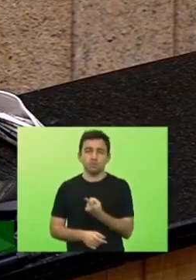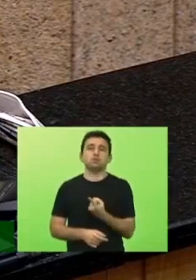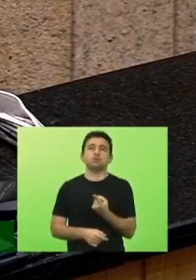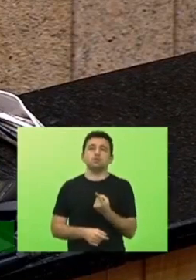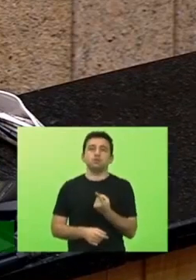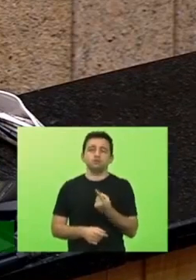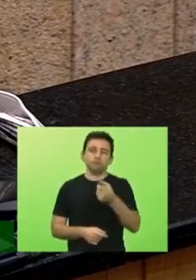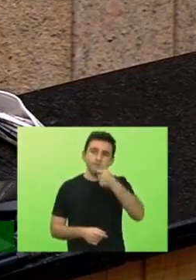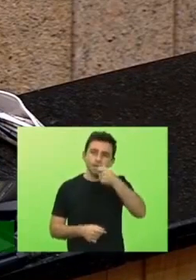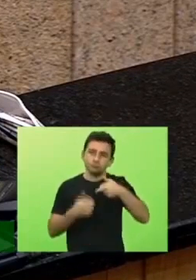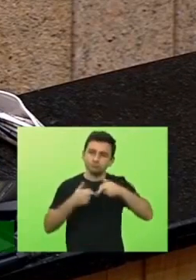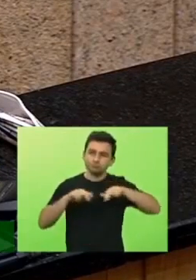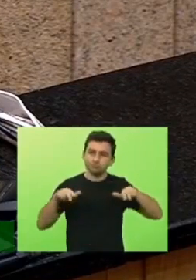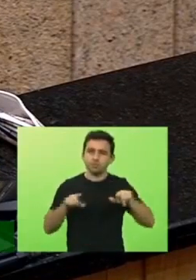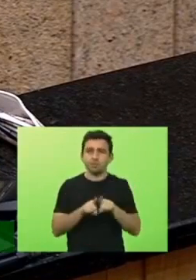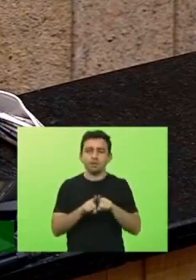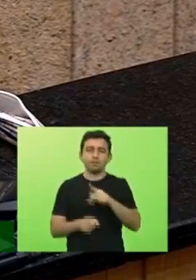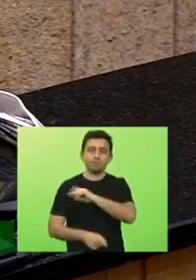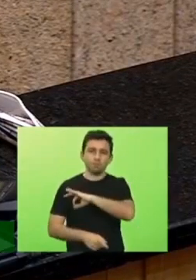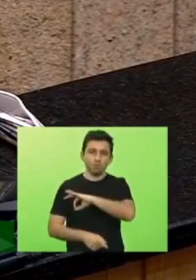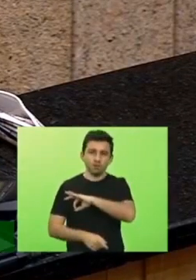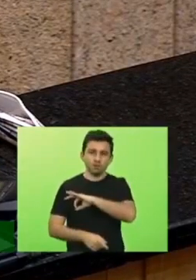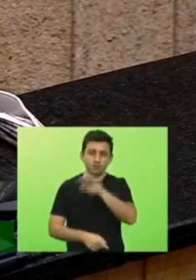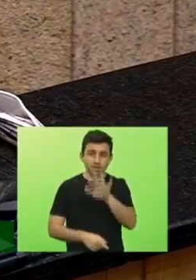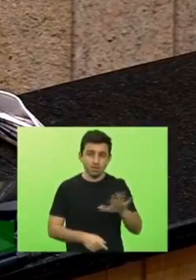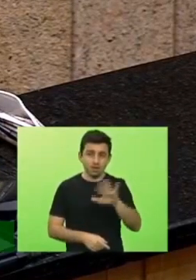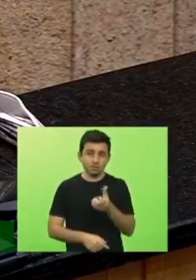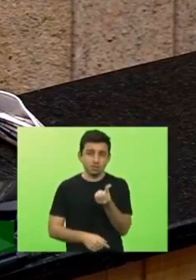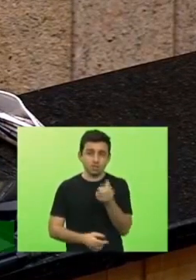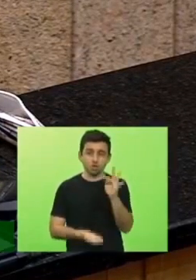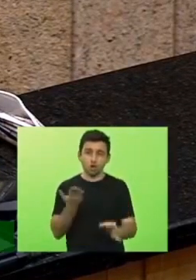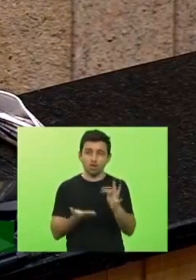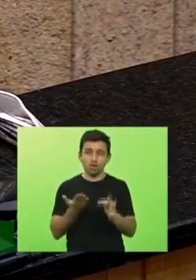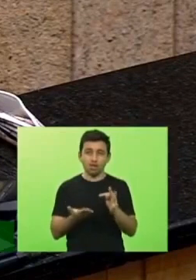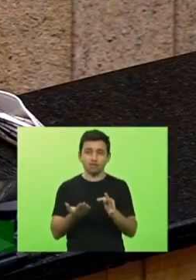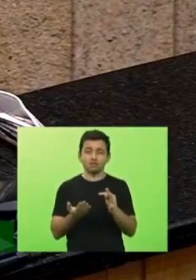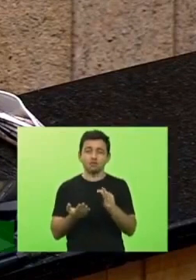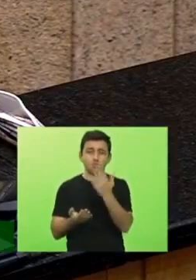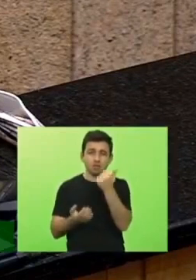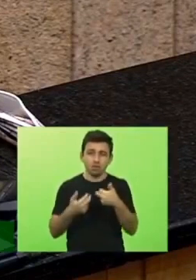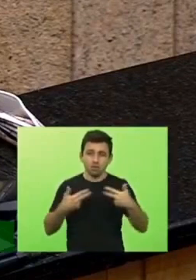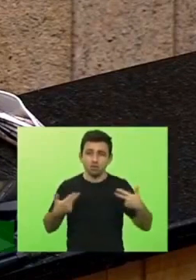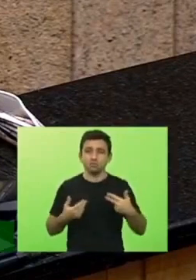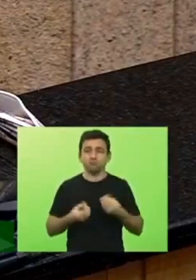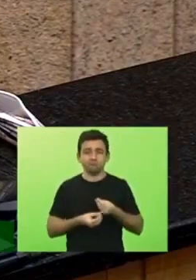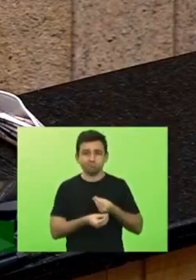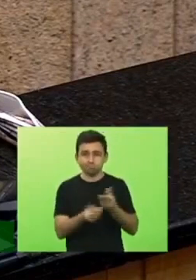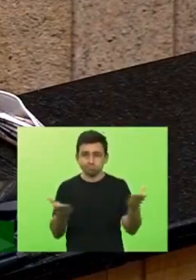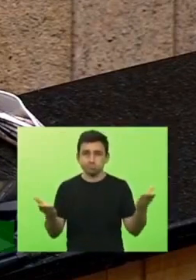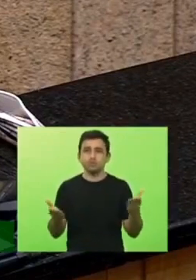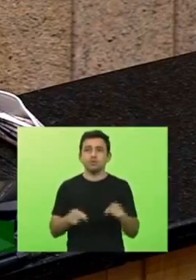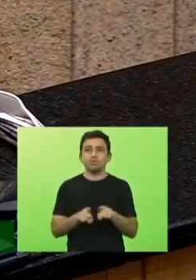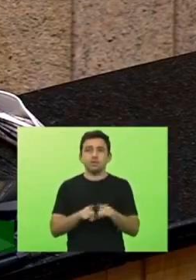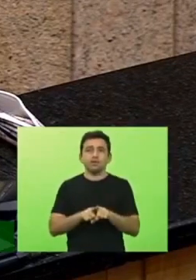A Polícia Federal distribuiu cerca de 6 toneladas de alimentos a famílias carentes de Santa Catarina. A Receita Federal liberou a entrada de